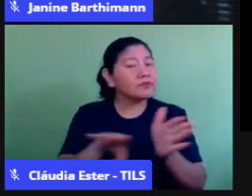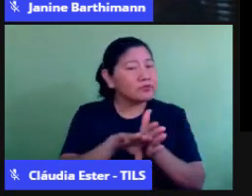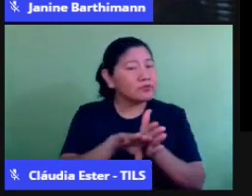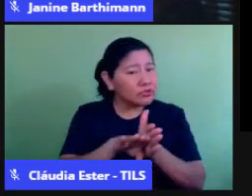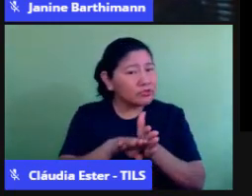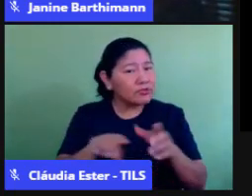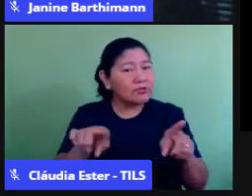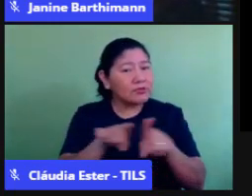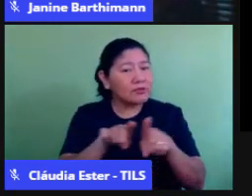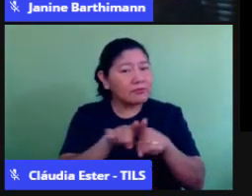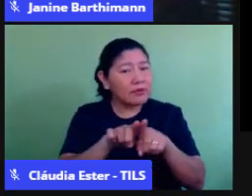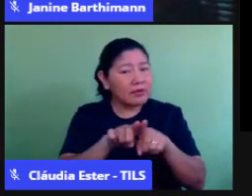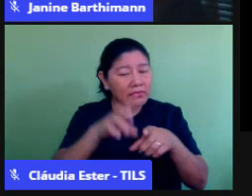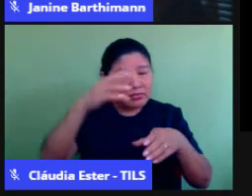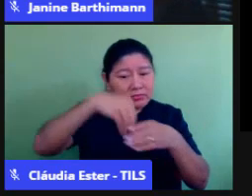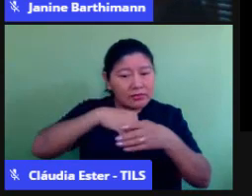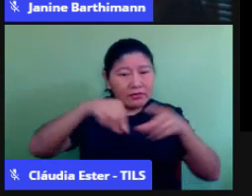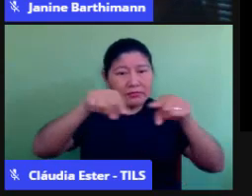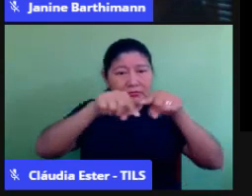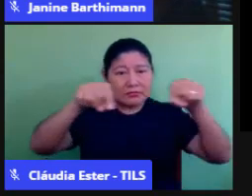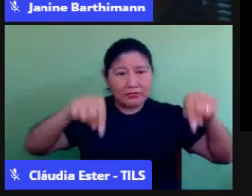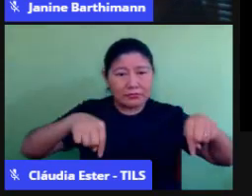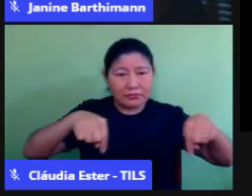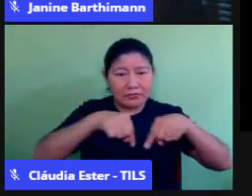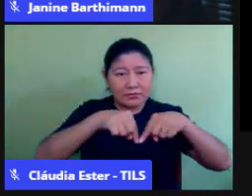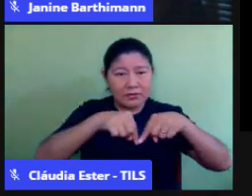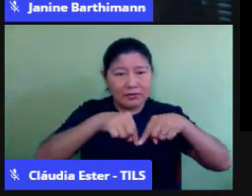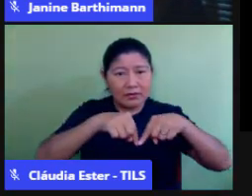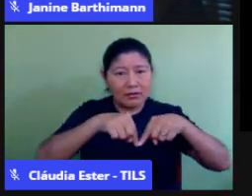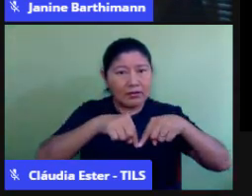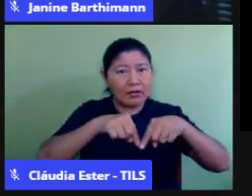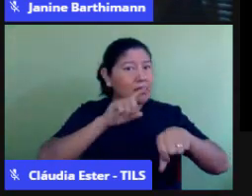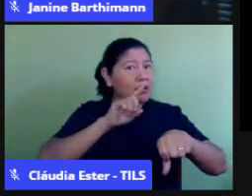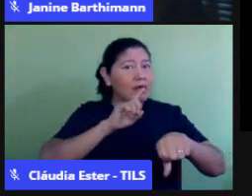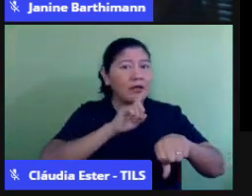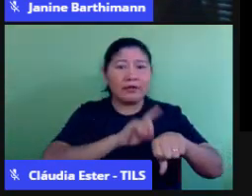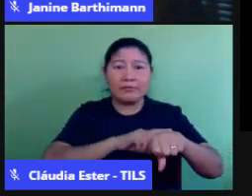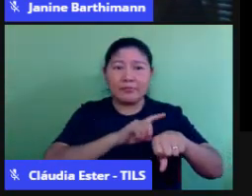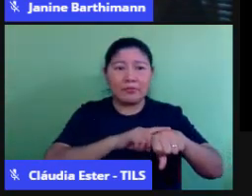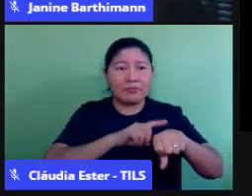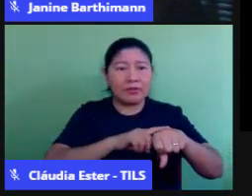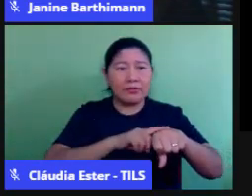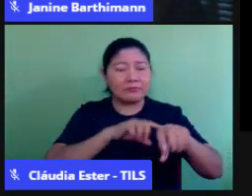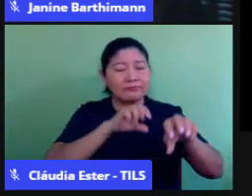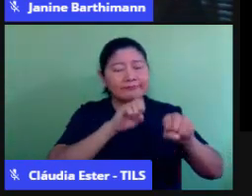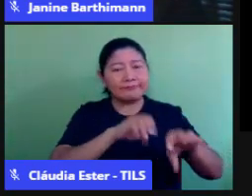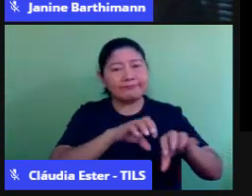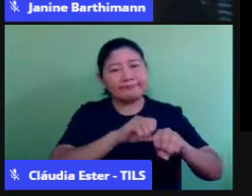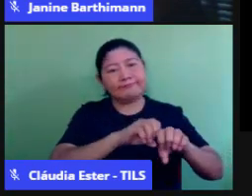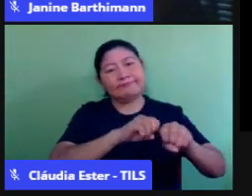às nossas salas de aula, principalmente em momentos de trabalho remoto, né?